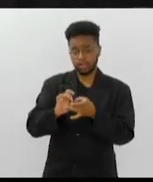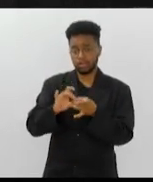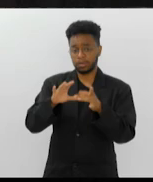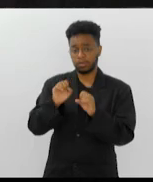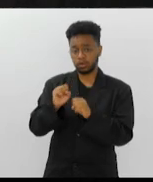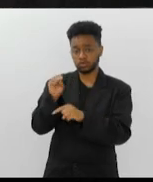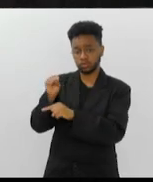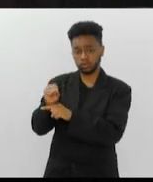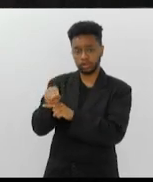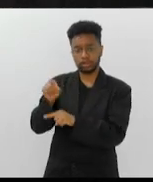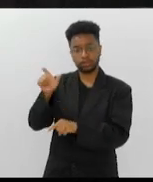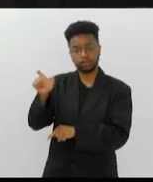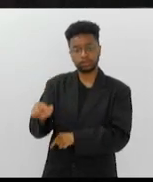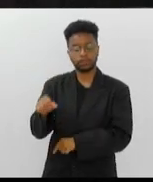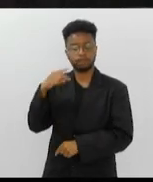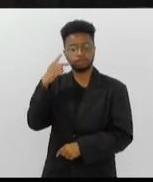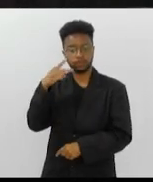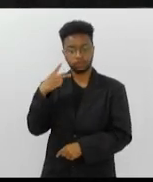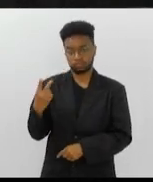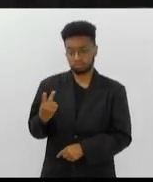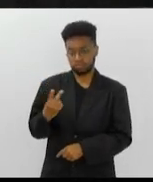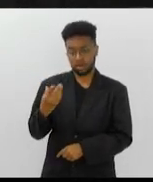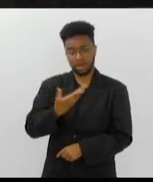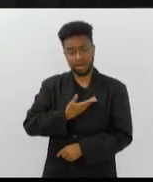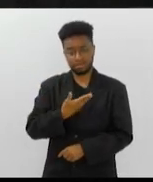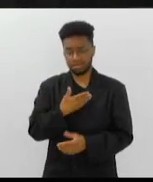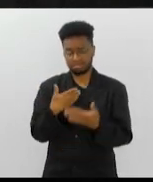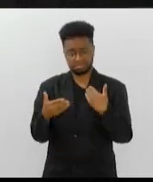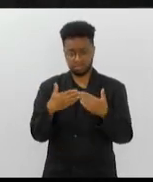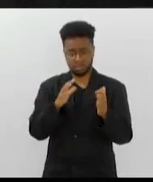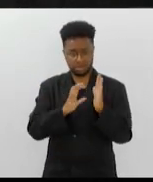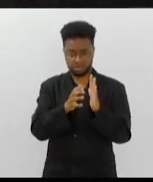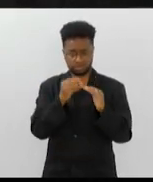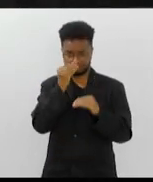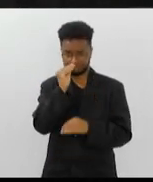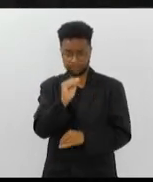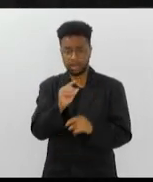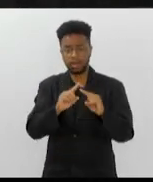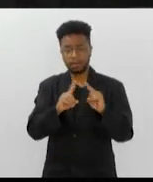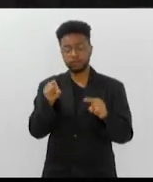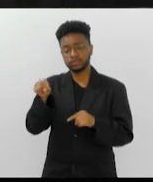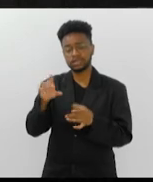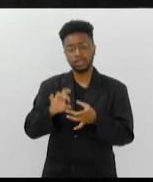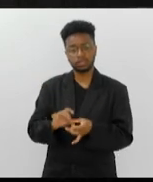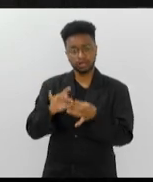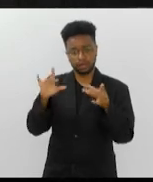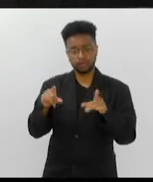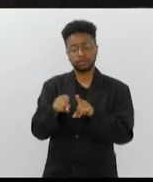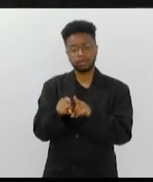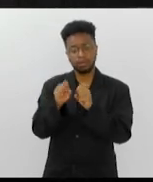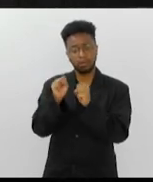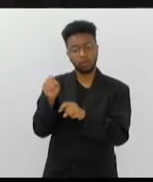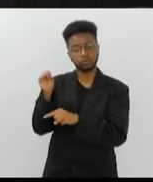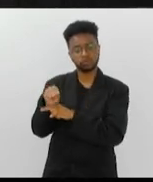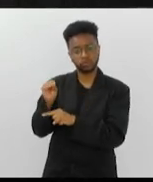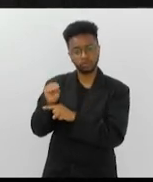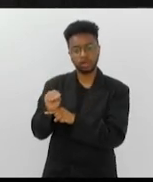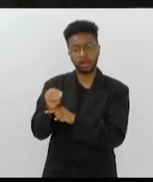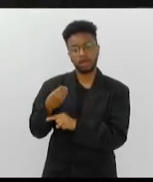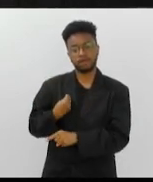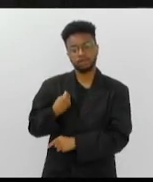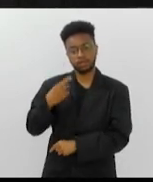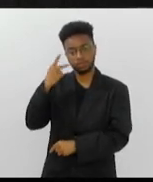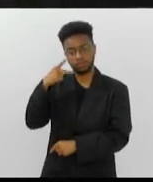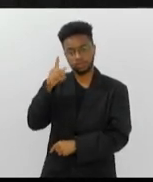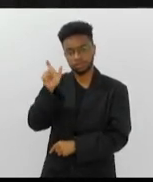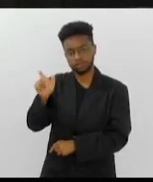vereadora. Nós somos amigos, independente de partido, e você está liberado também para cuidar da vida política